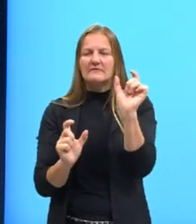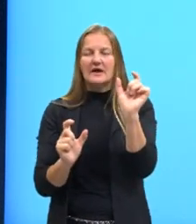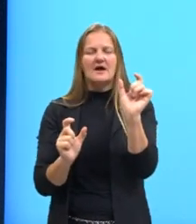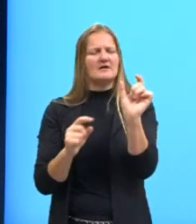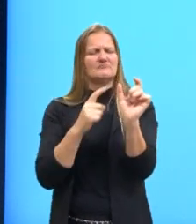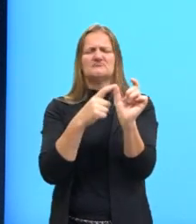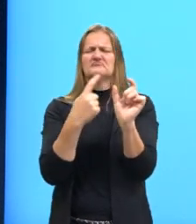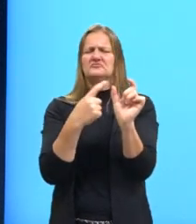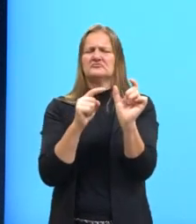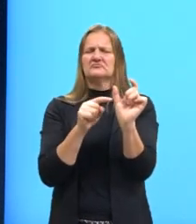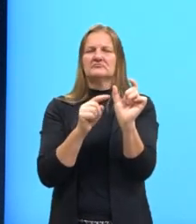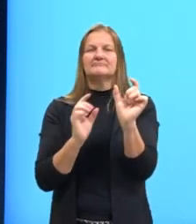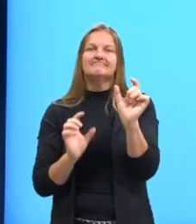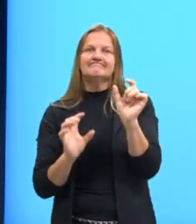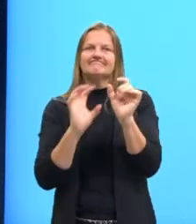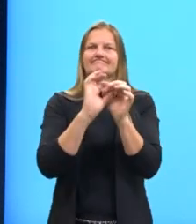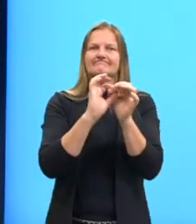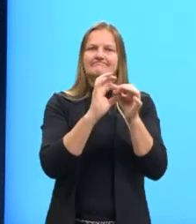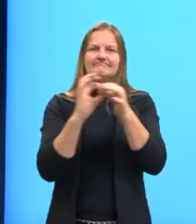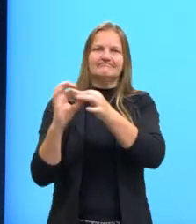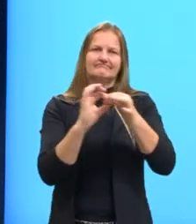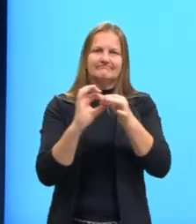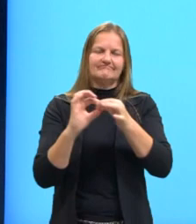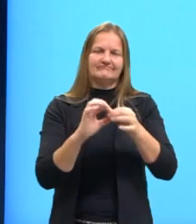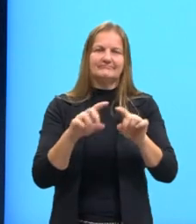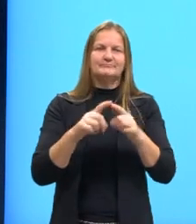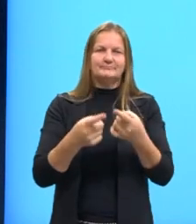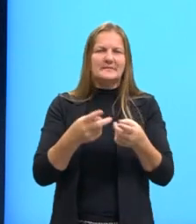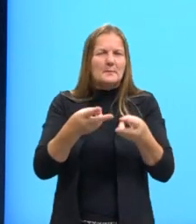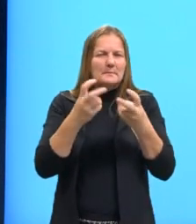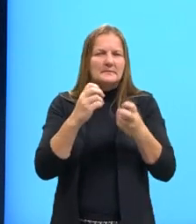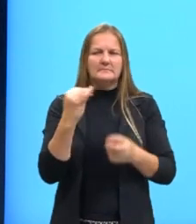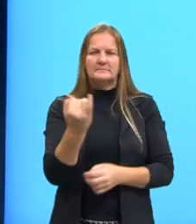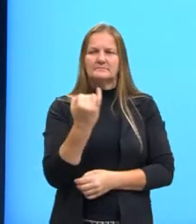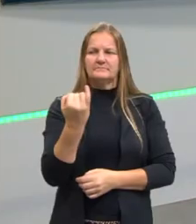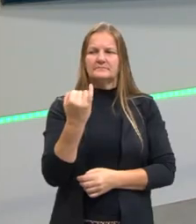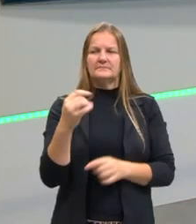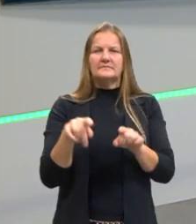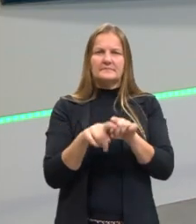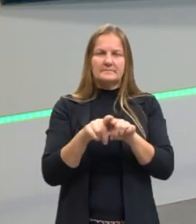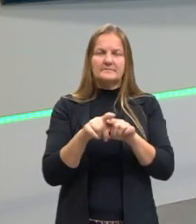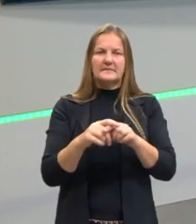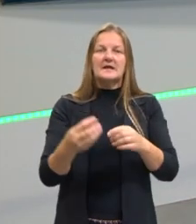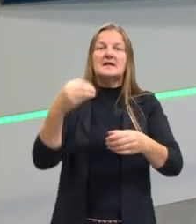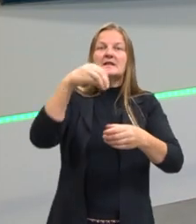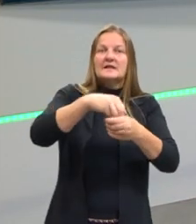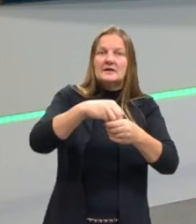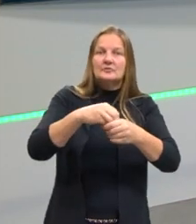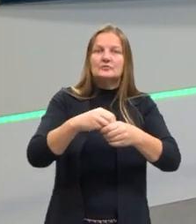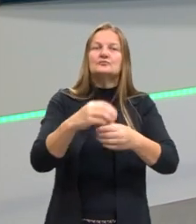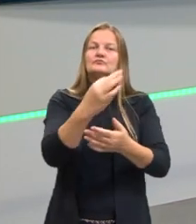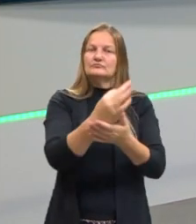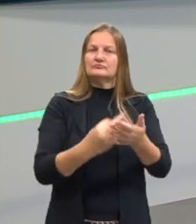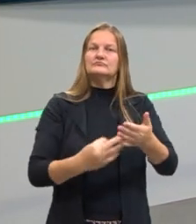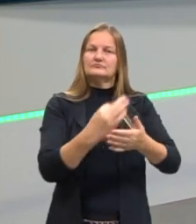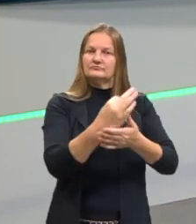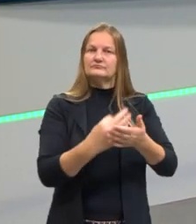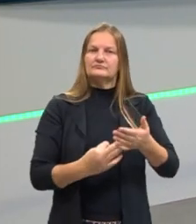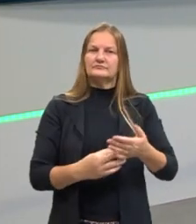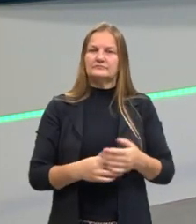percebo a importância deles mas eu percebo a importância deles dentro do texto